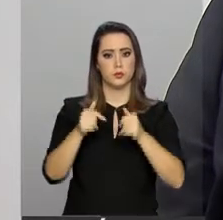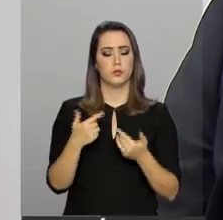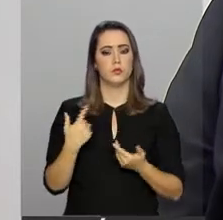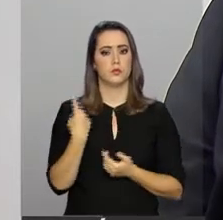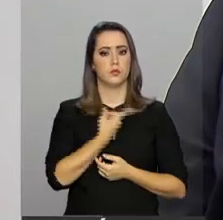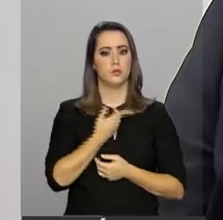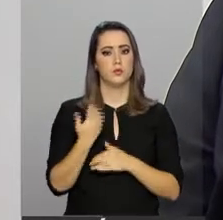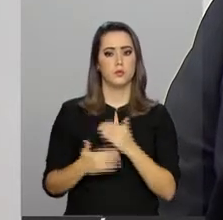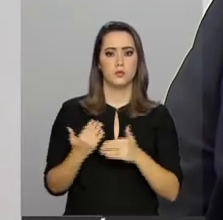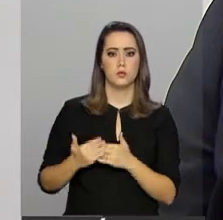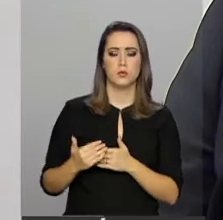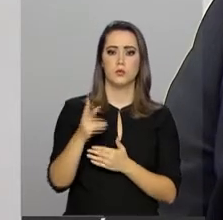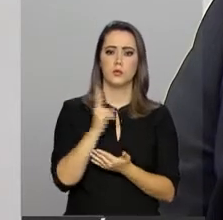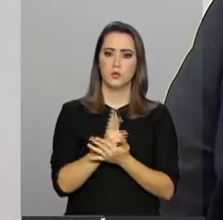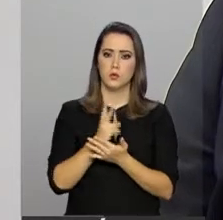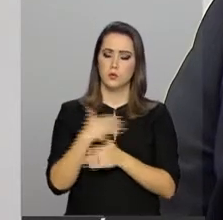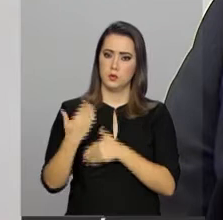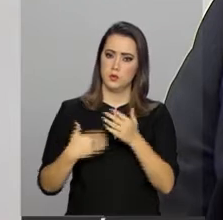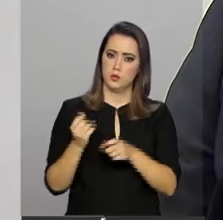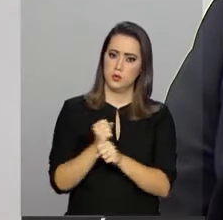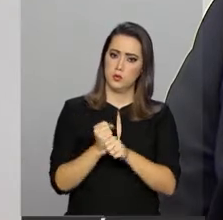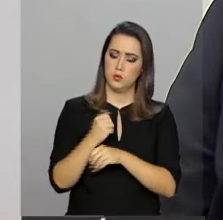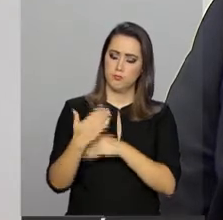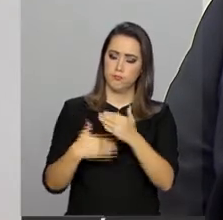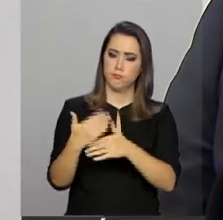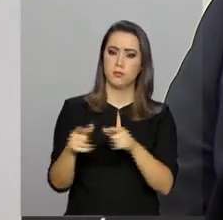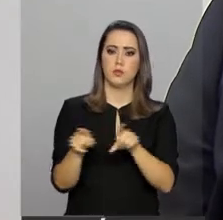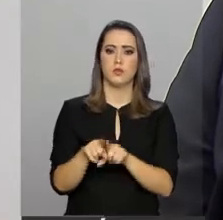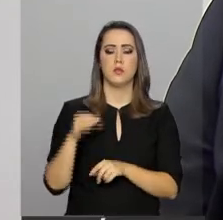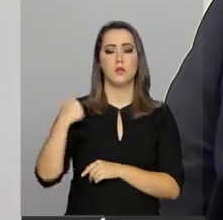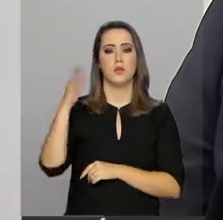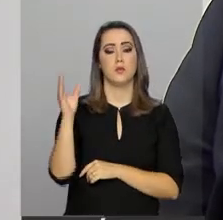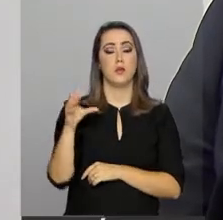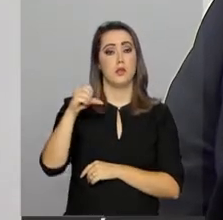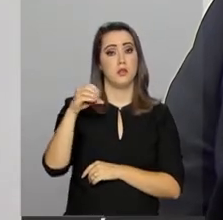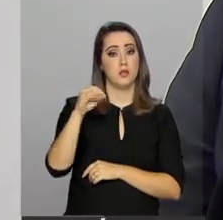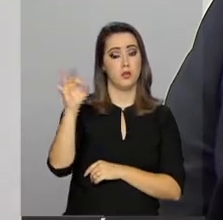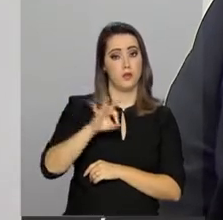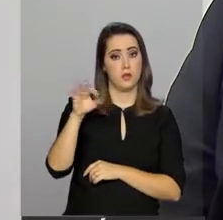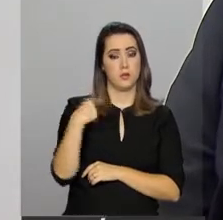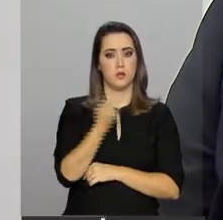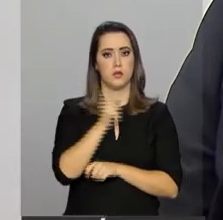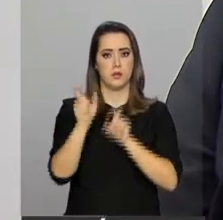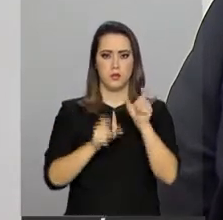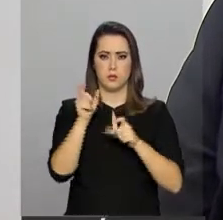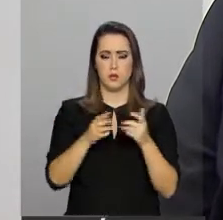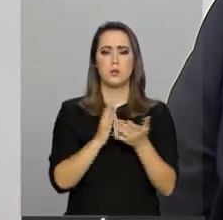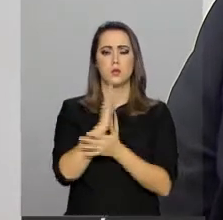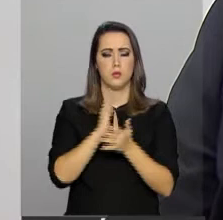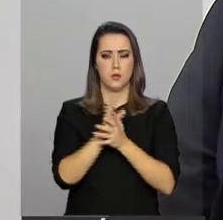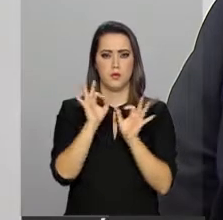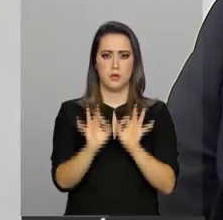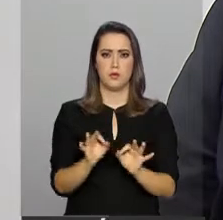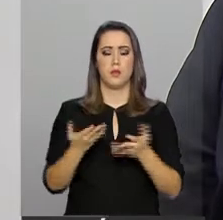que mantenhamos o mesmo desempenho dos últimos anos ou seja mais de 90% dos nossos clientes aprovando